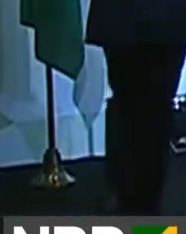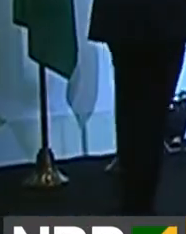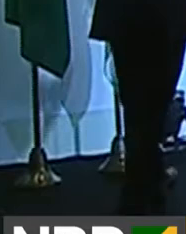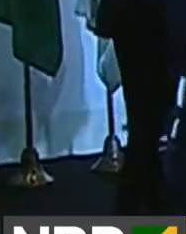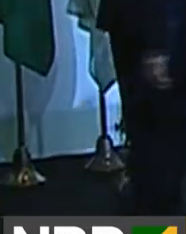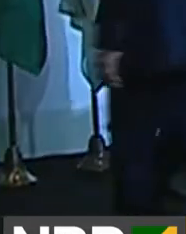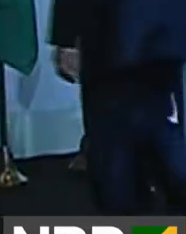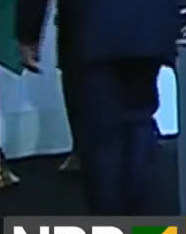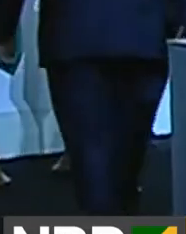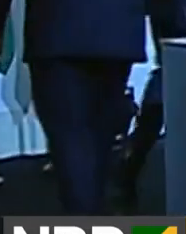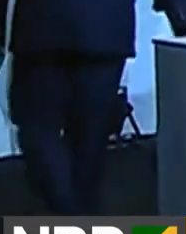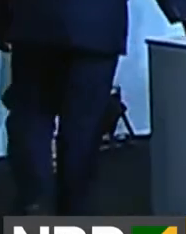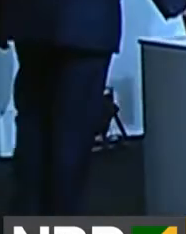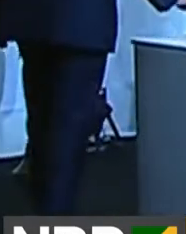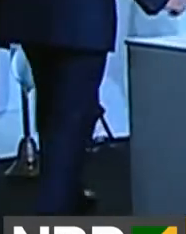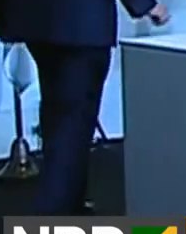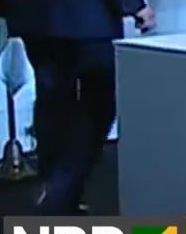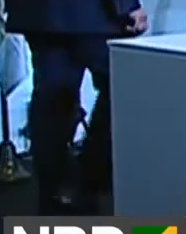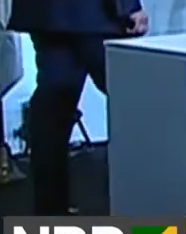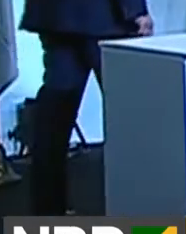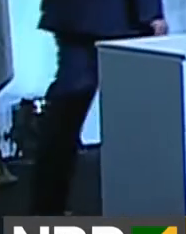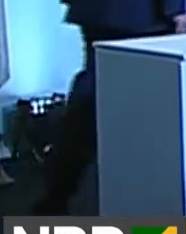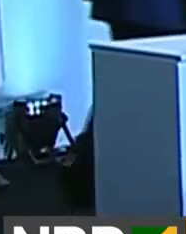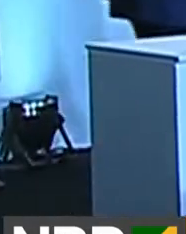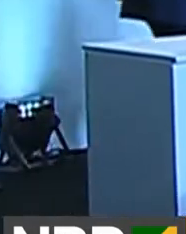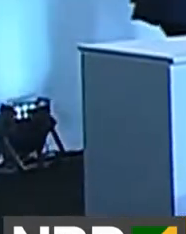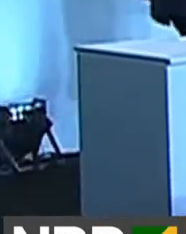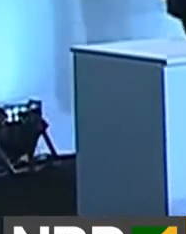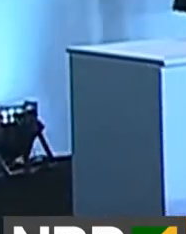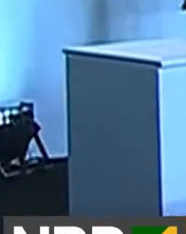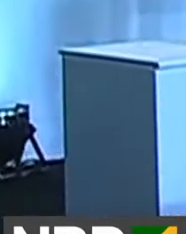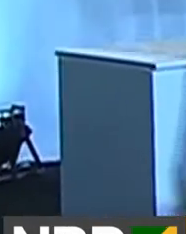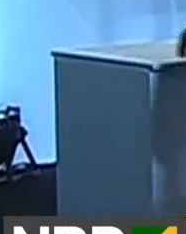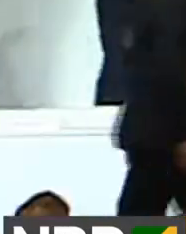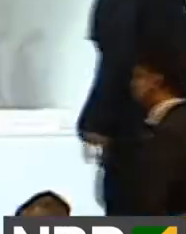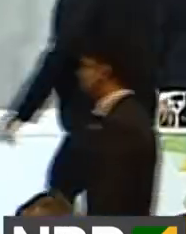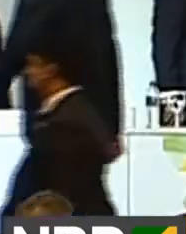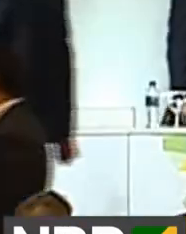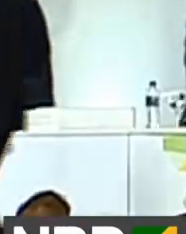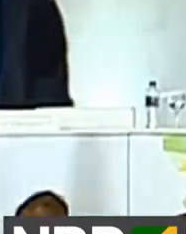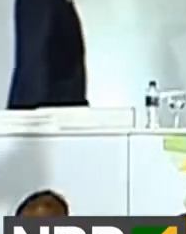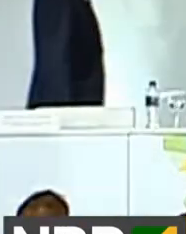executivo do Instituto Aço Brasil, Marco Polo de Melo Lopes.